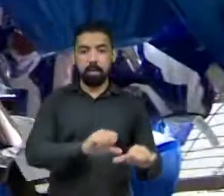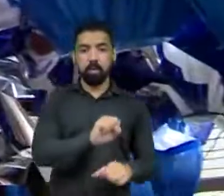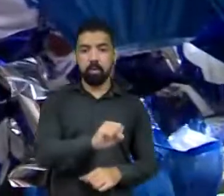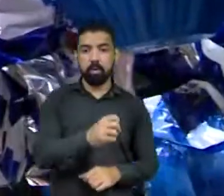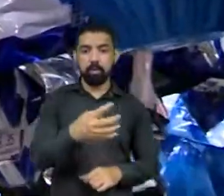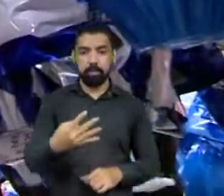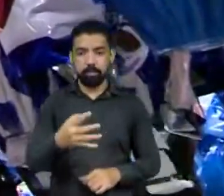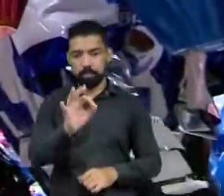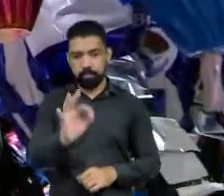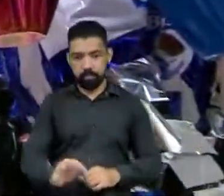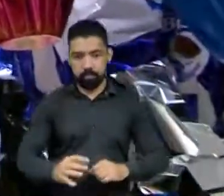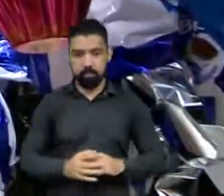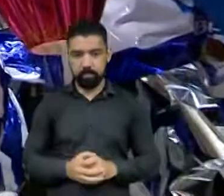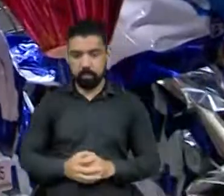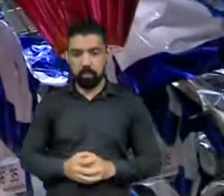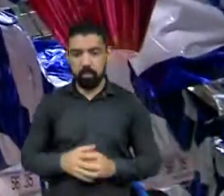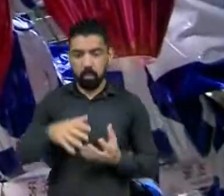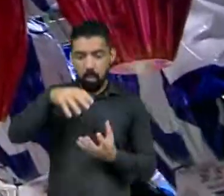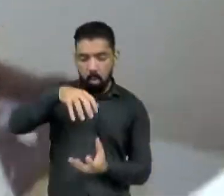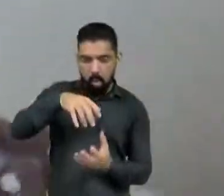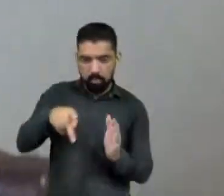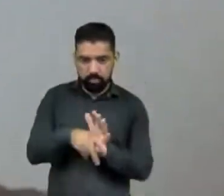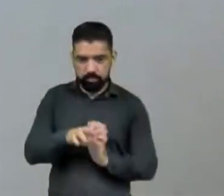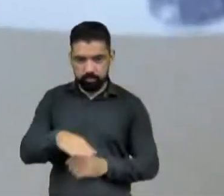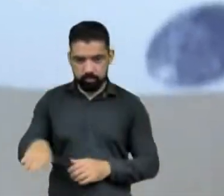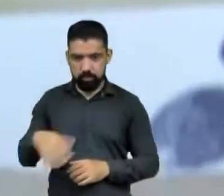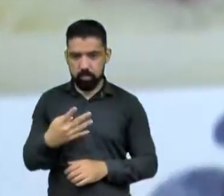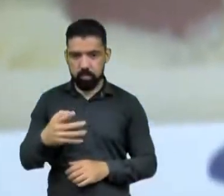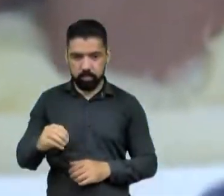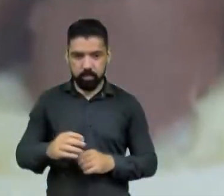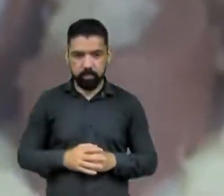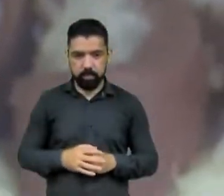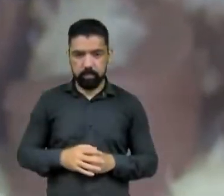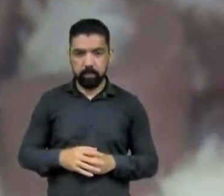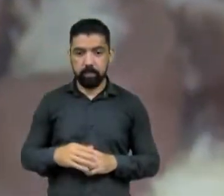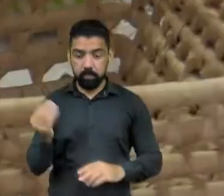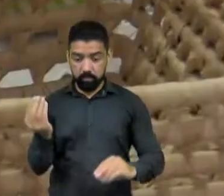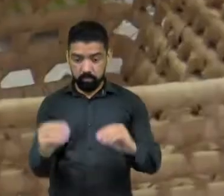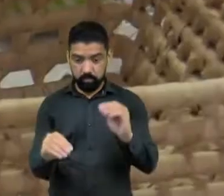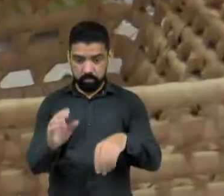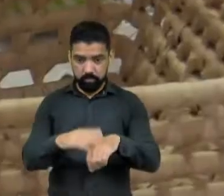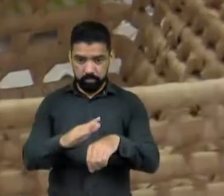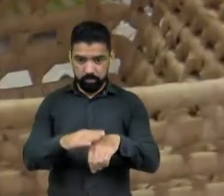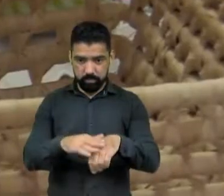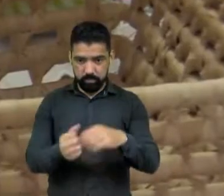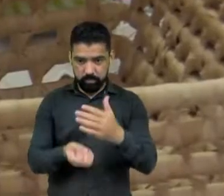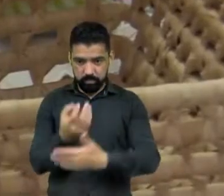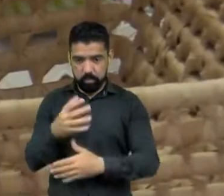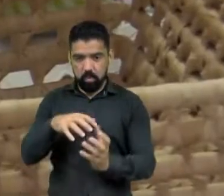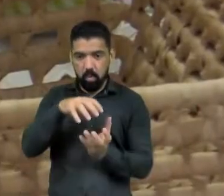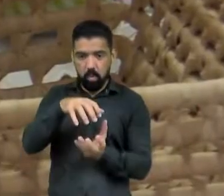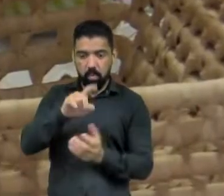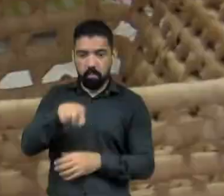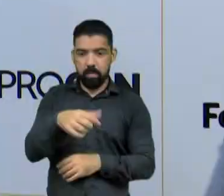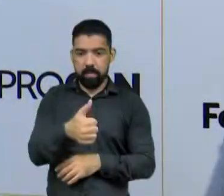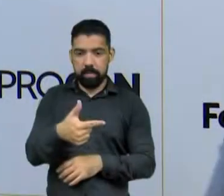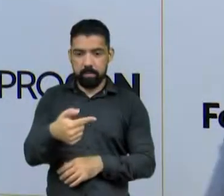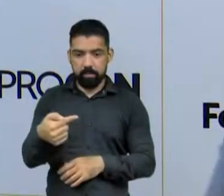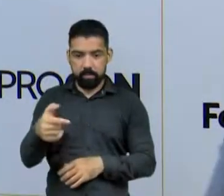84%. Ovos infantis, 40%. Ingredientes para a fabricação caseira de ovos,